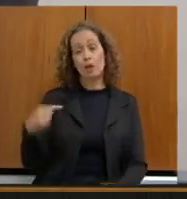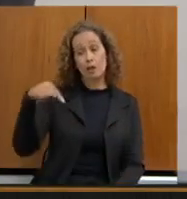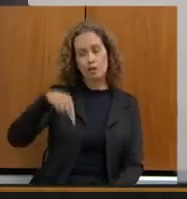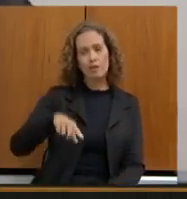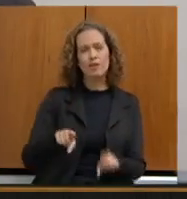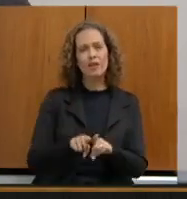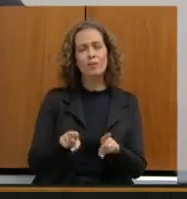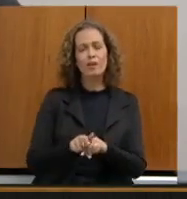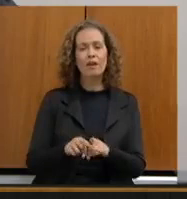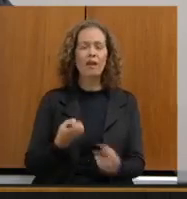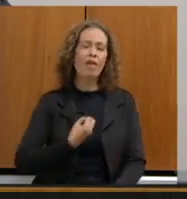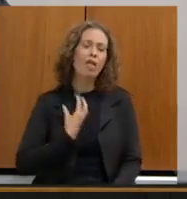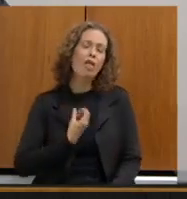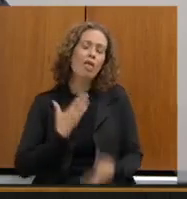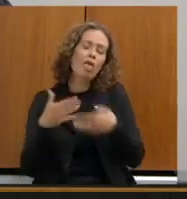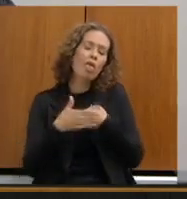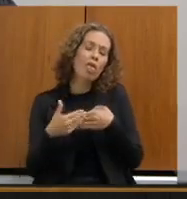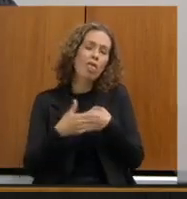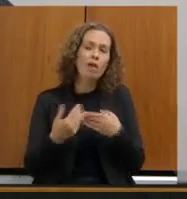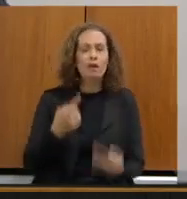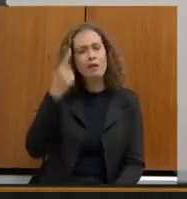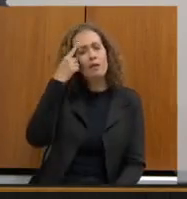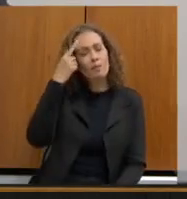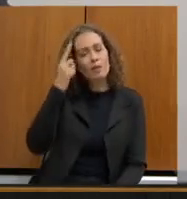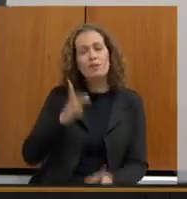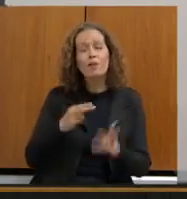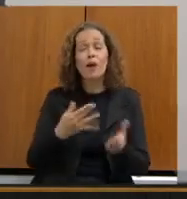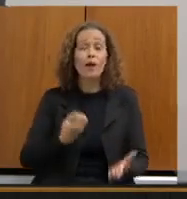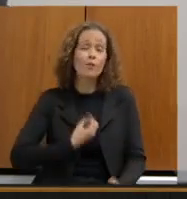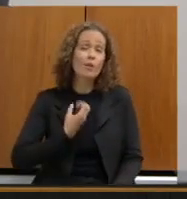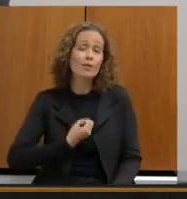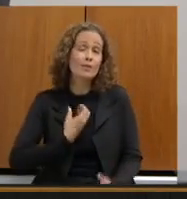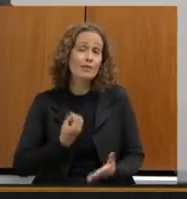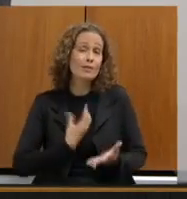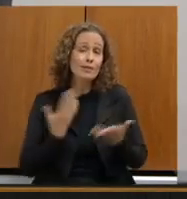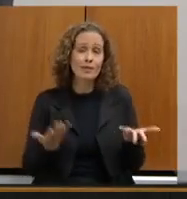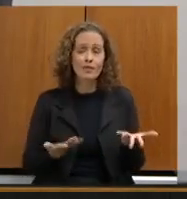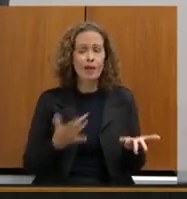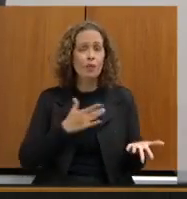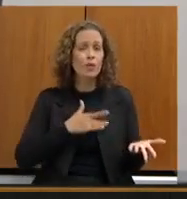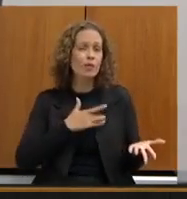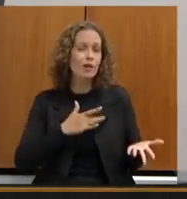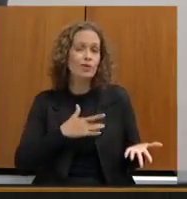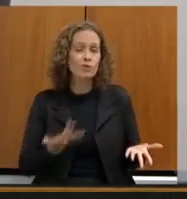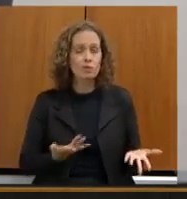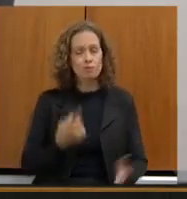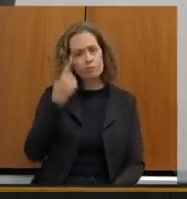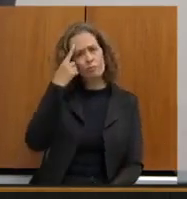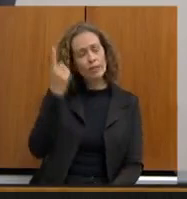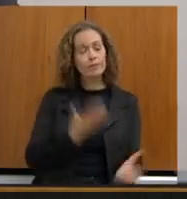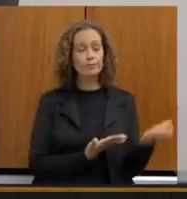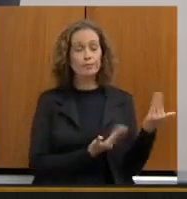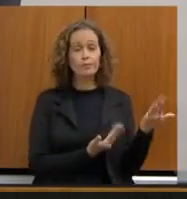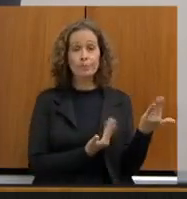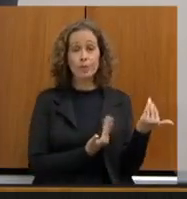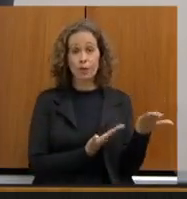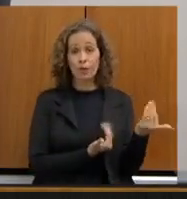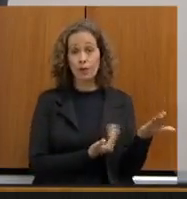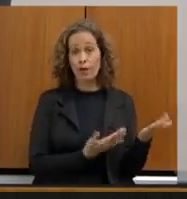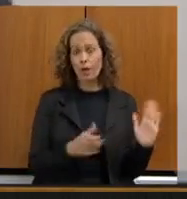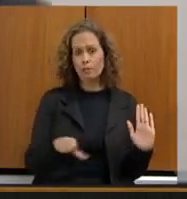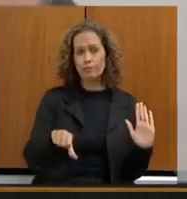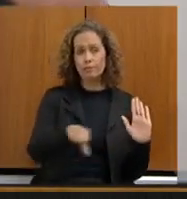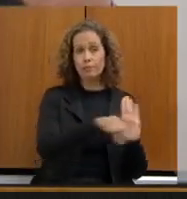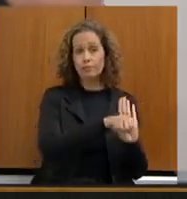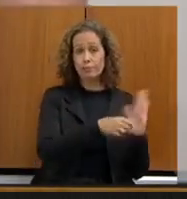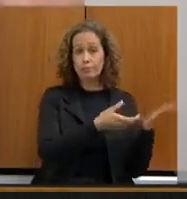e aqui tá cheio de pessoas que pensam com poesia com lirismo achando que menor é bandido